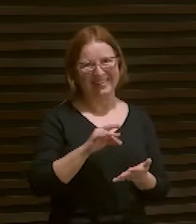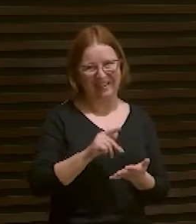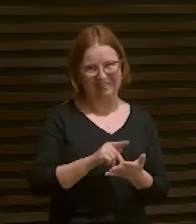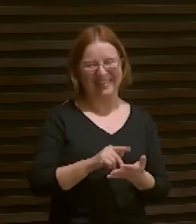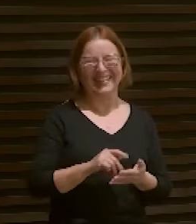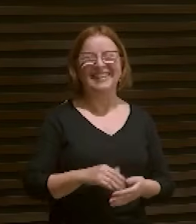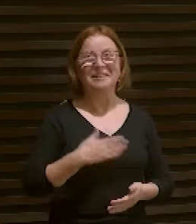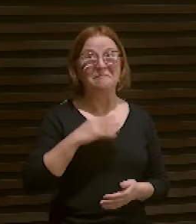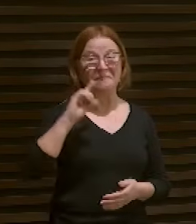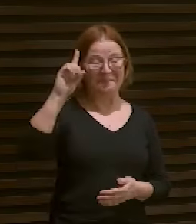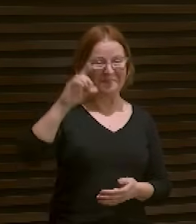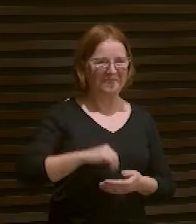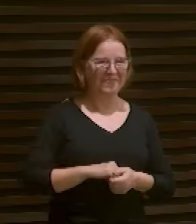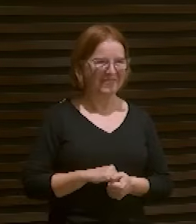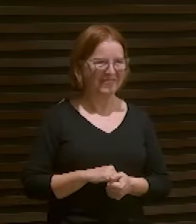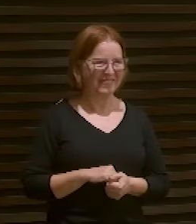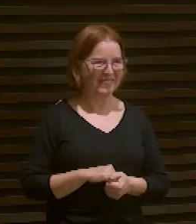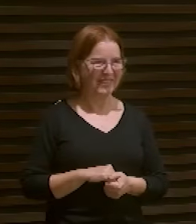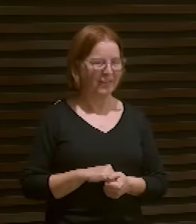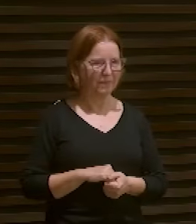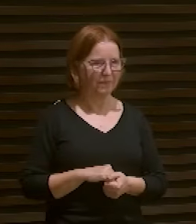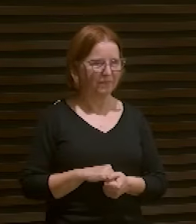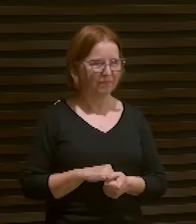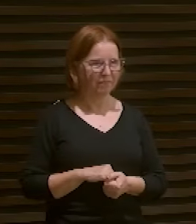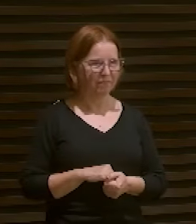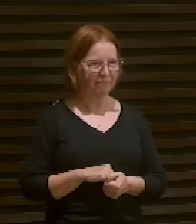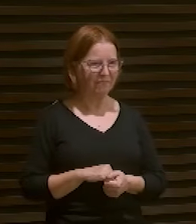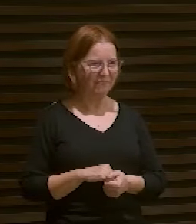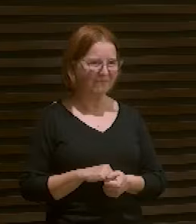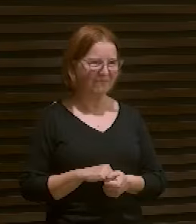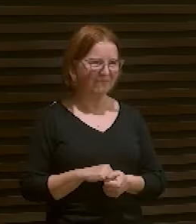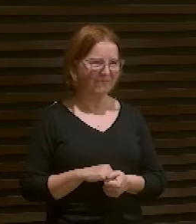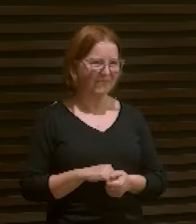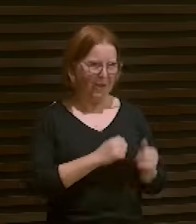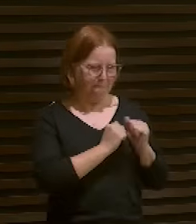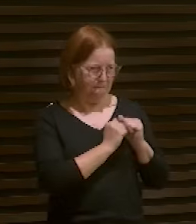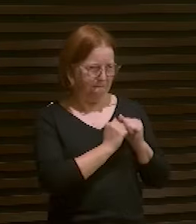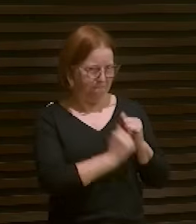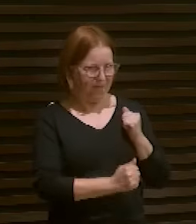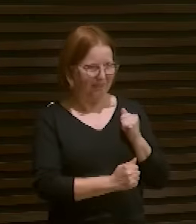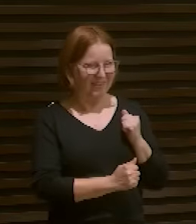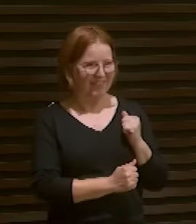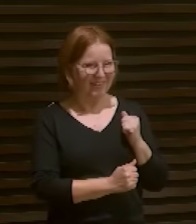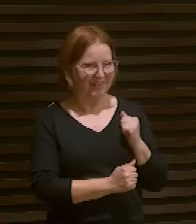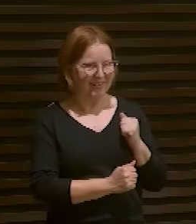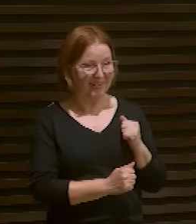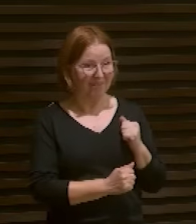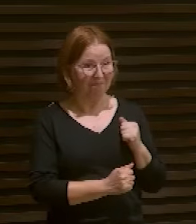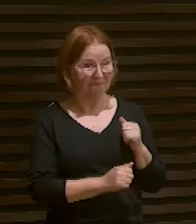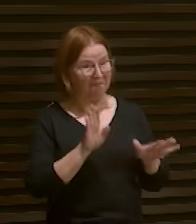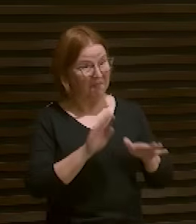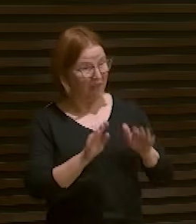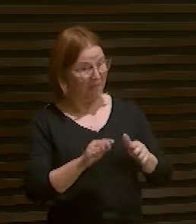Meu Deus. Ataques cardíacos podem ser